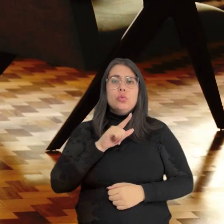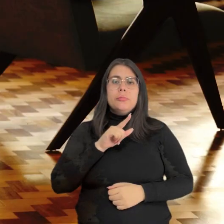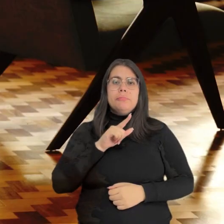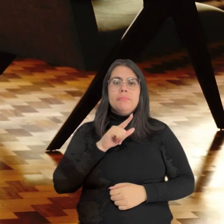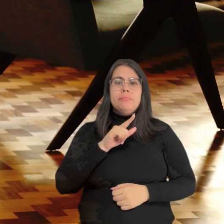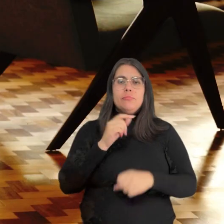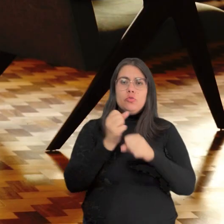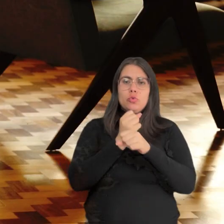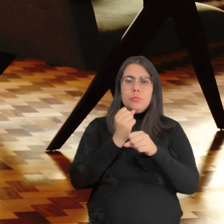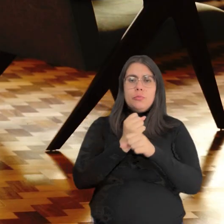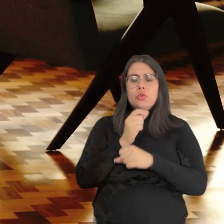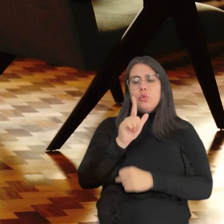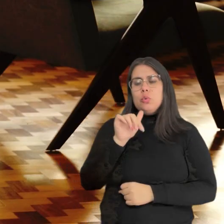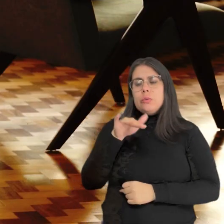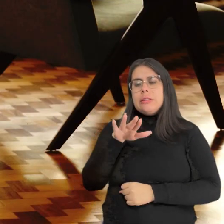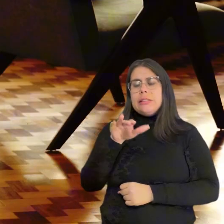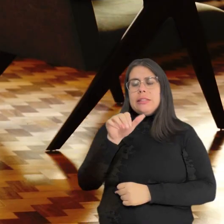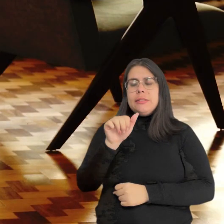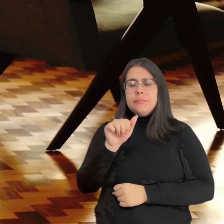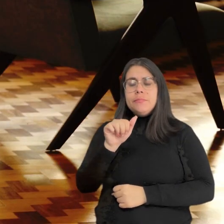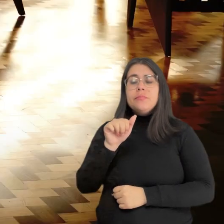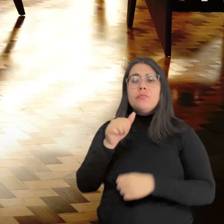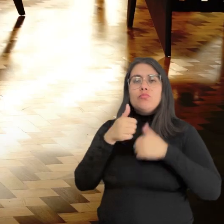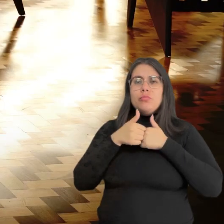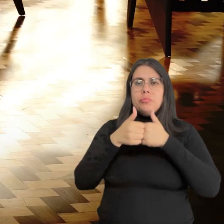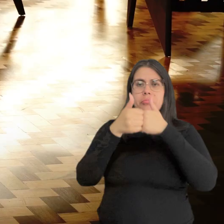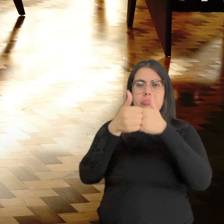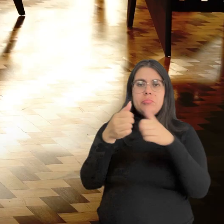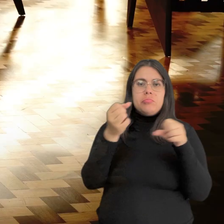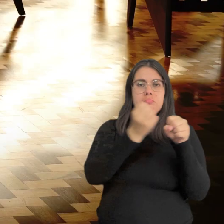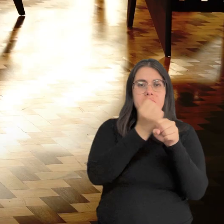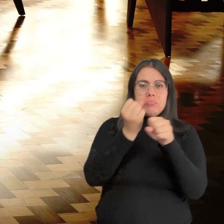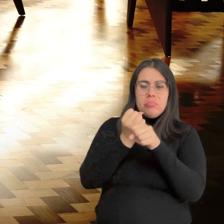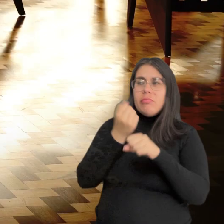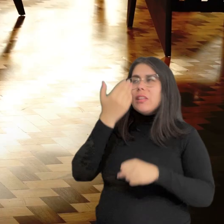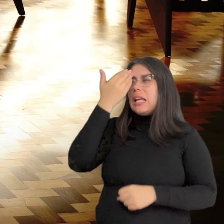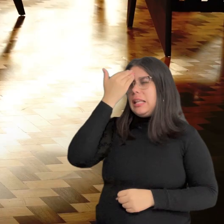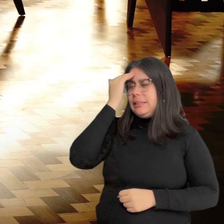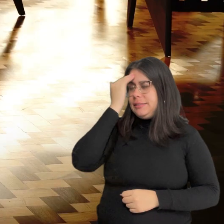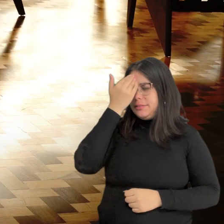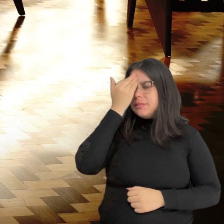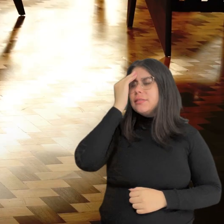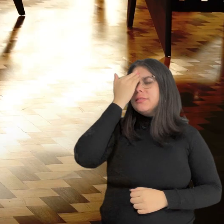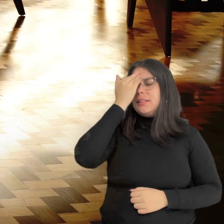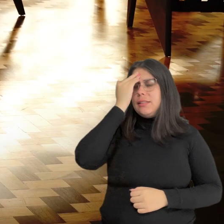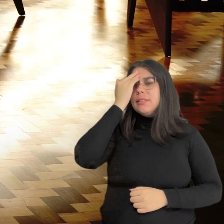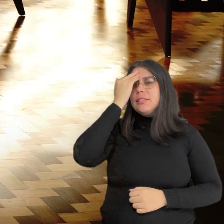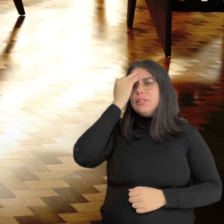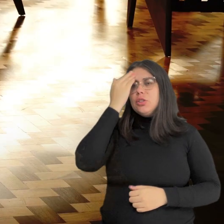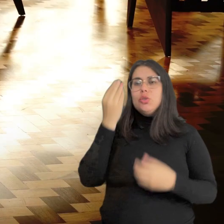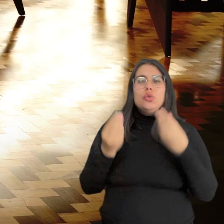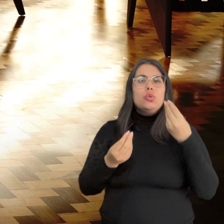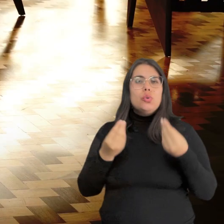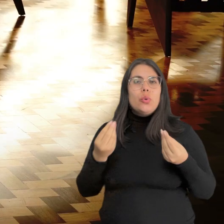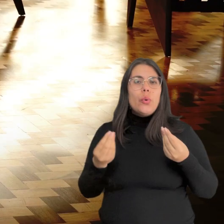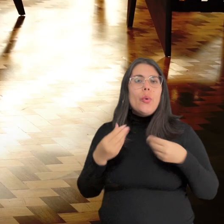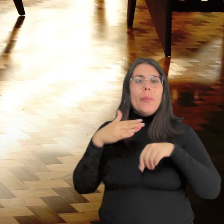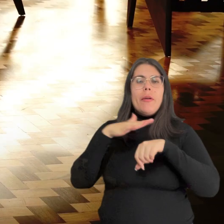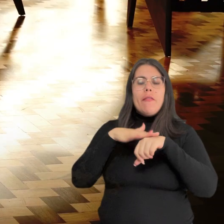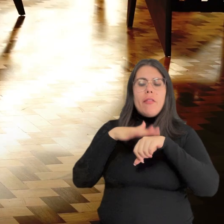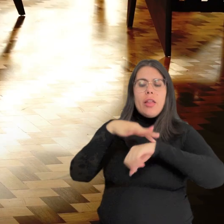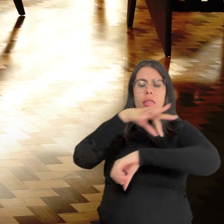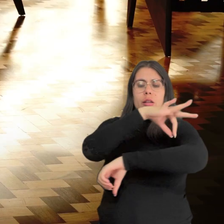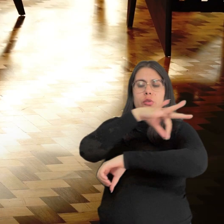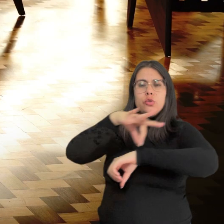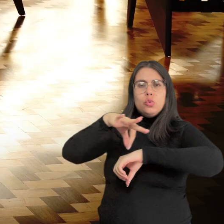obra, ela entende também da questão, quer dizer, da arquitetura enquanto arte, enquanto